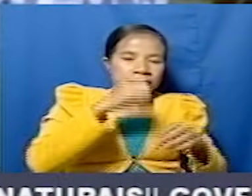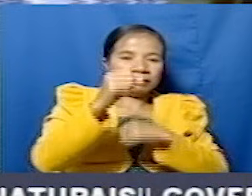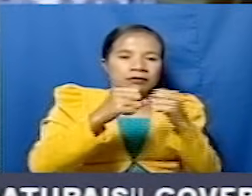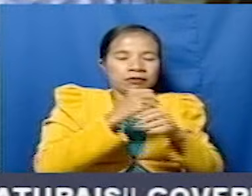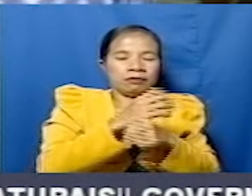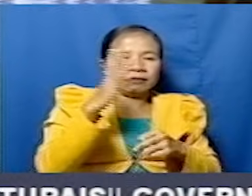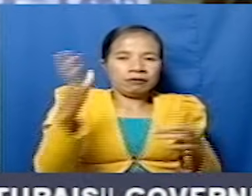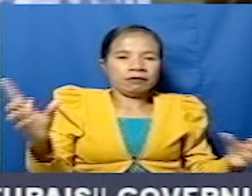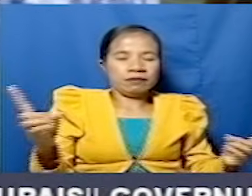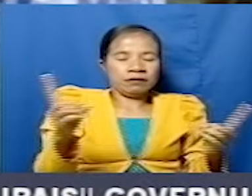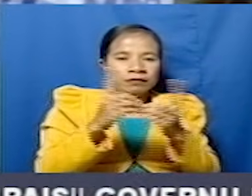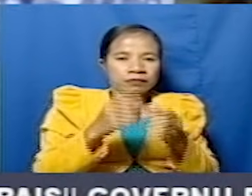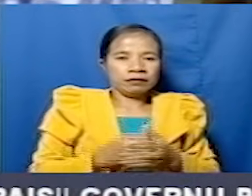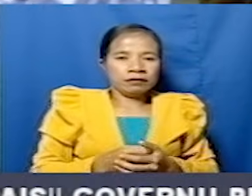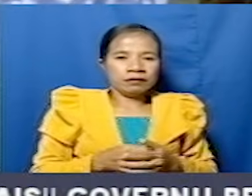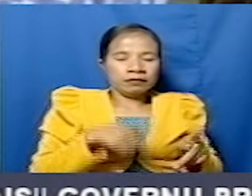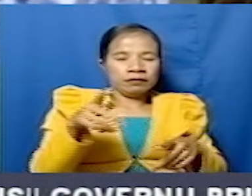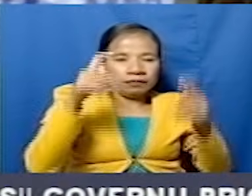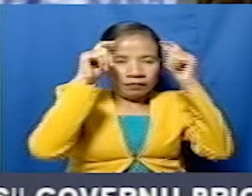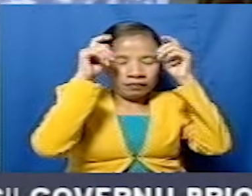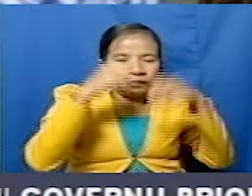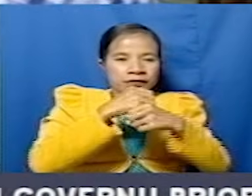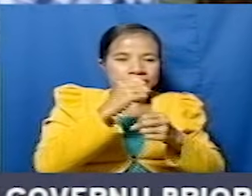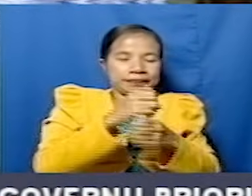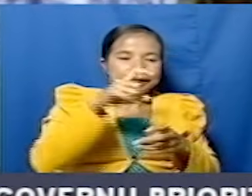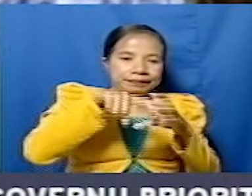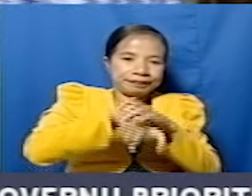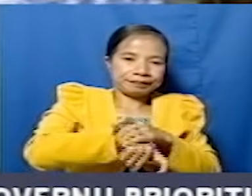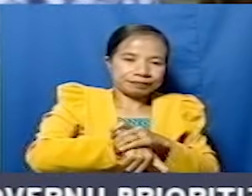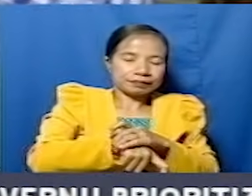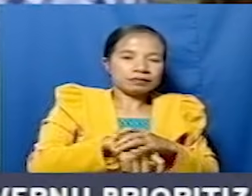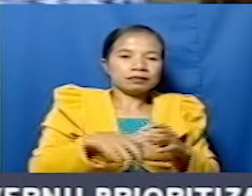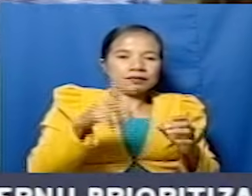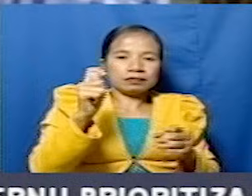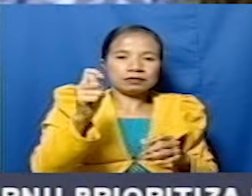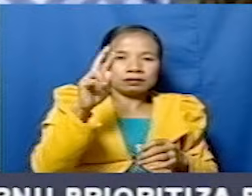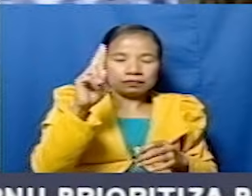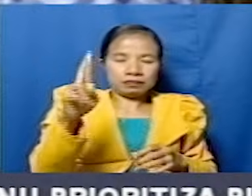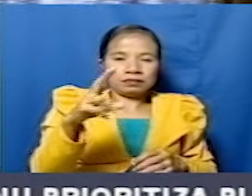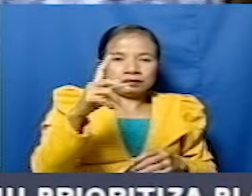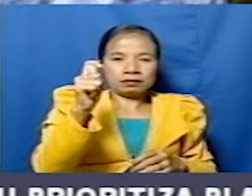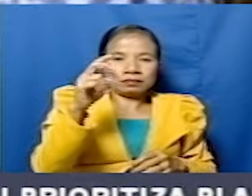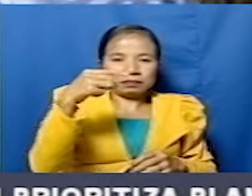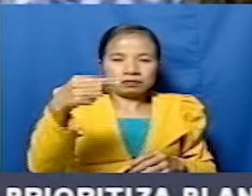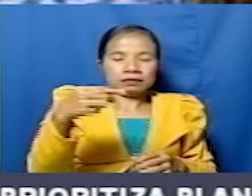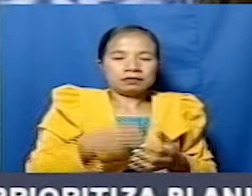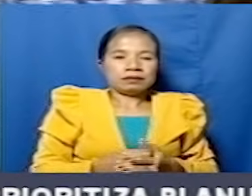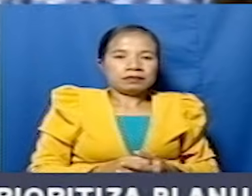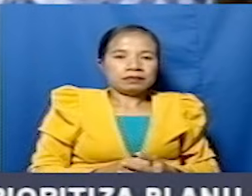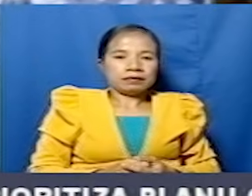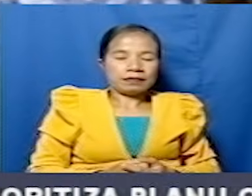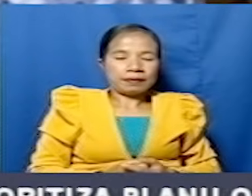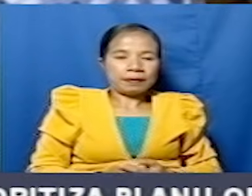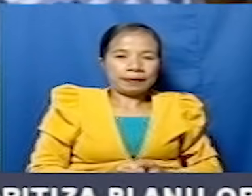fen acontece e timor wan rasik maka halop perfurasaun ne entre timor resource no mos timor gap sim em primeiro